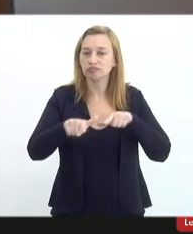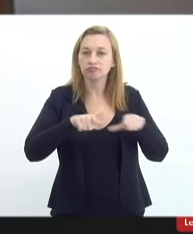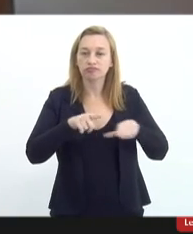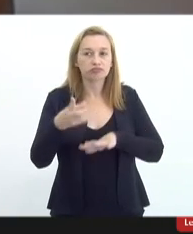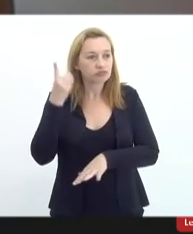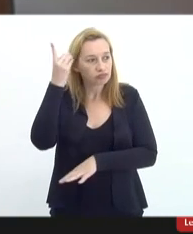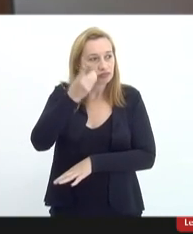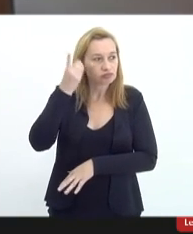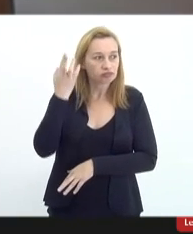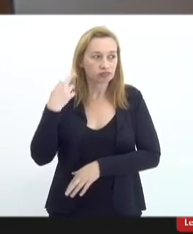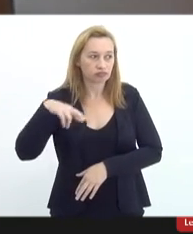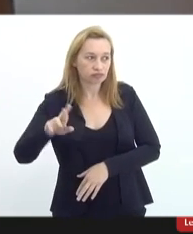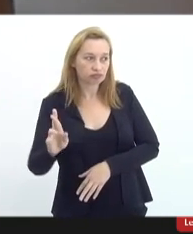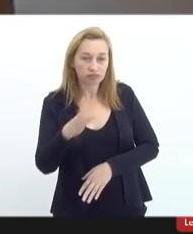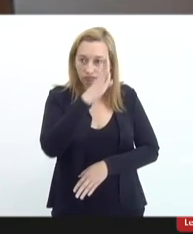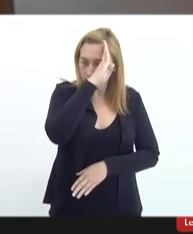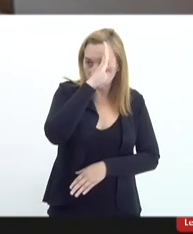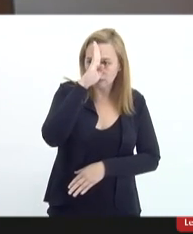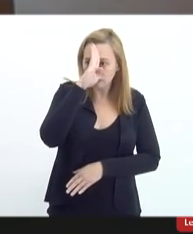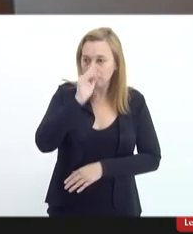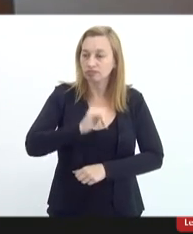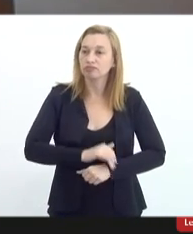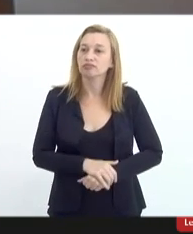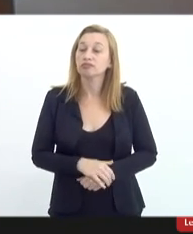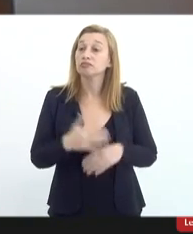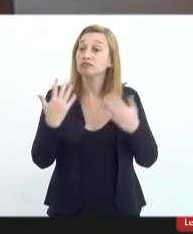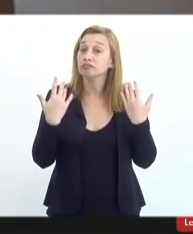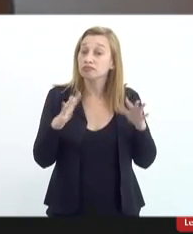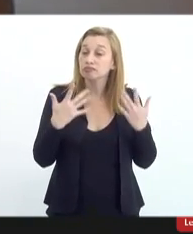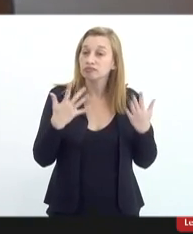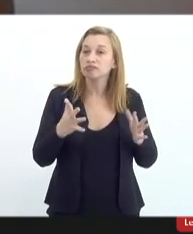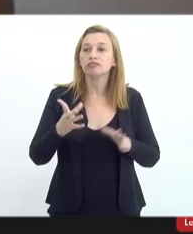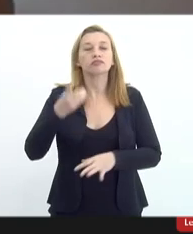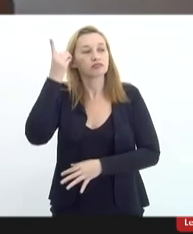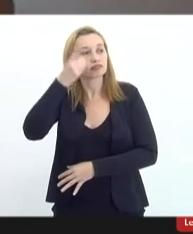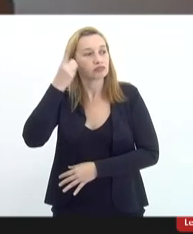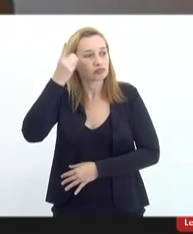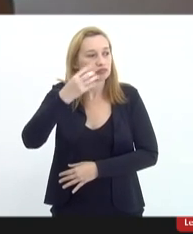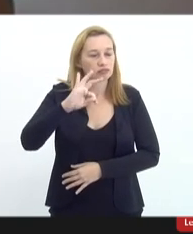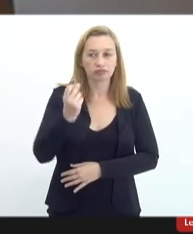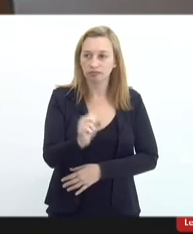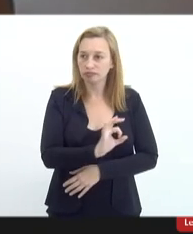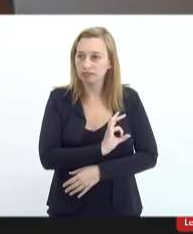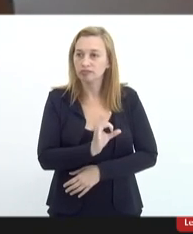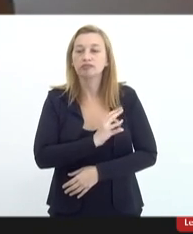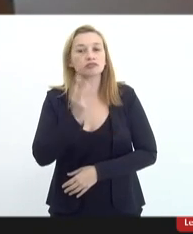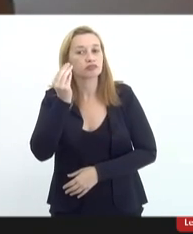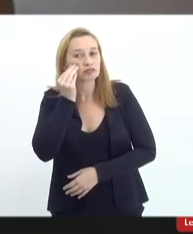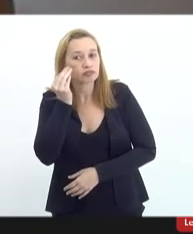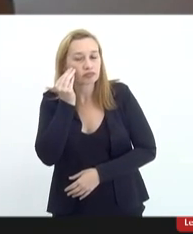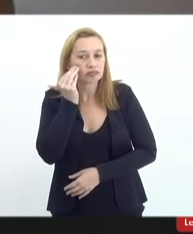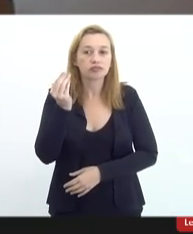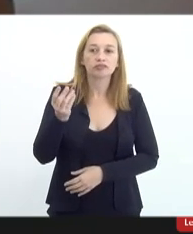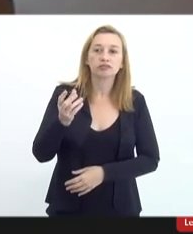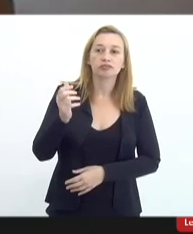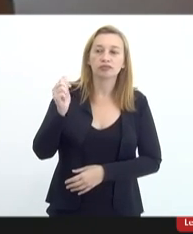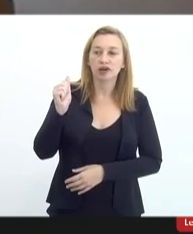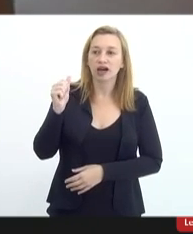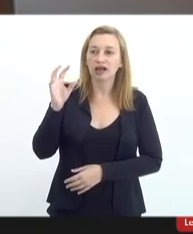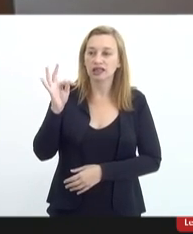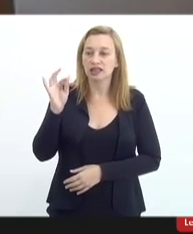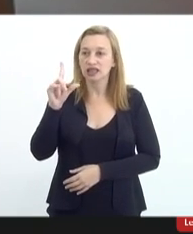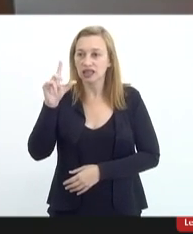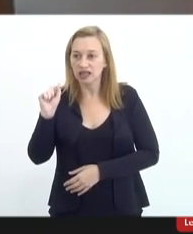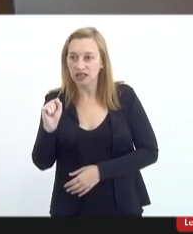parlamentar, religioso, acadêmico, saudar a deputada Marta Rocha, Mônica Francisco, Átila Nunes,